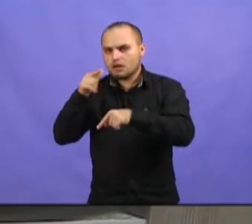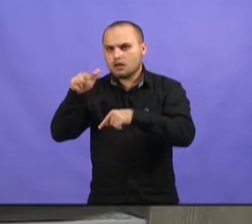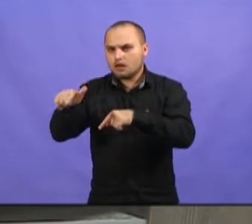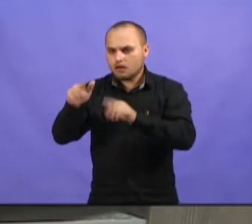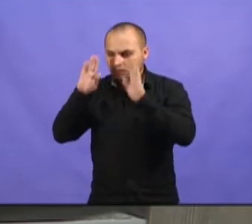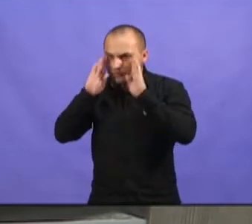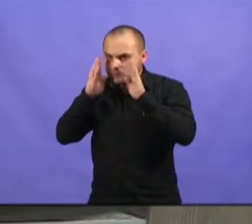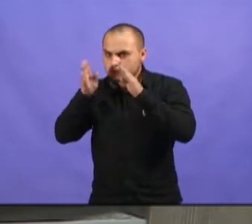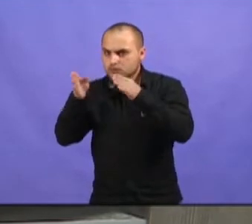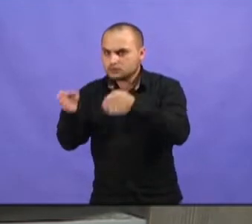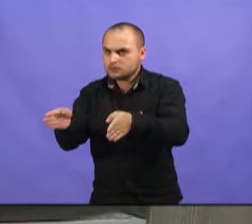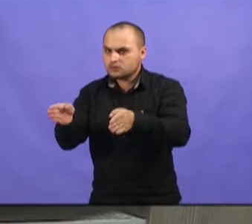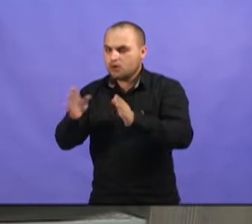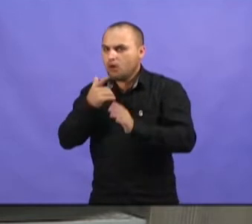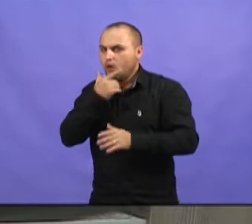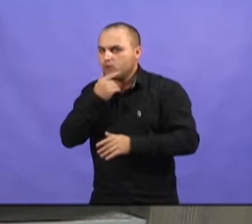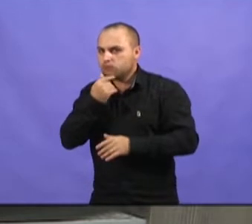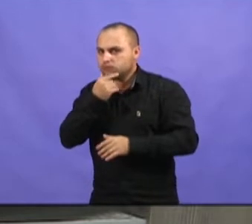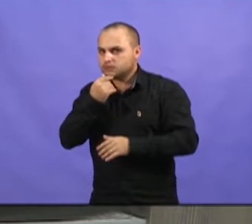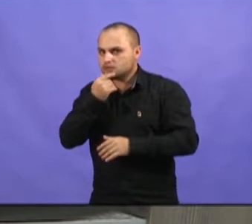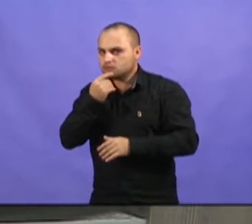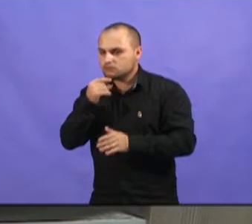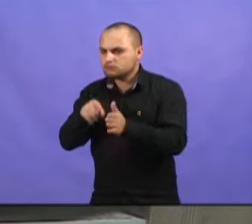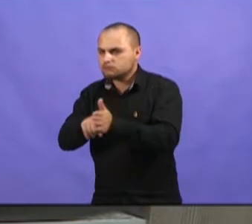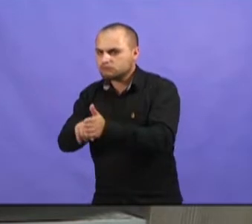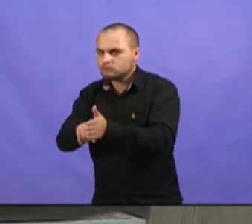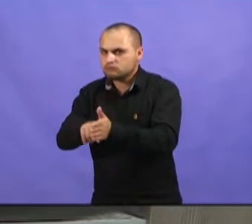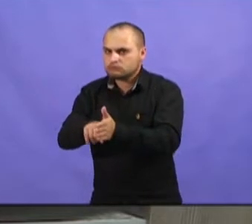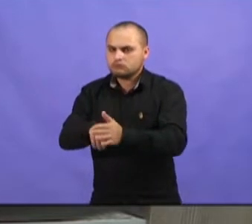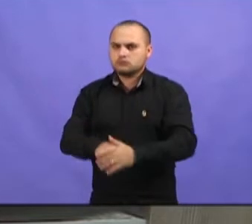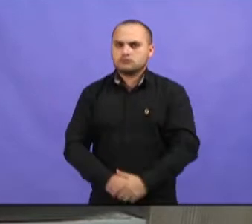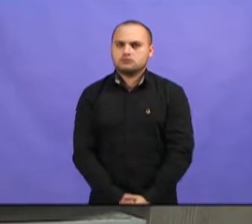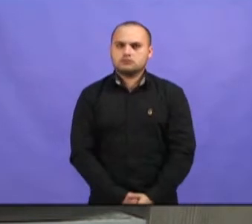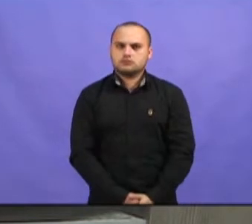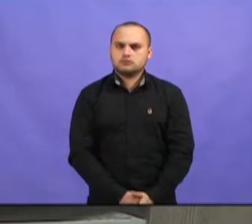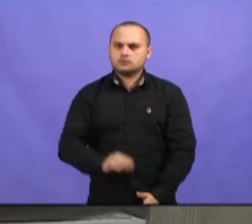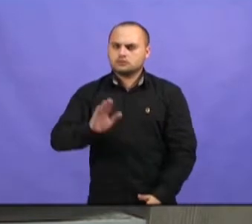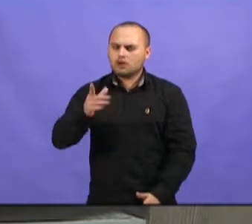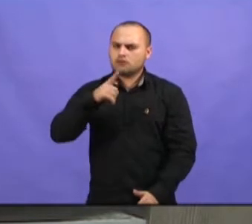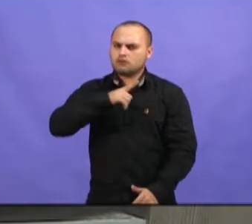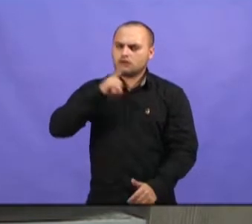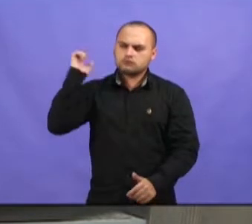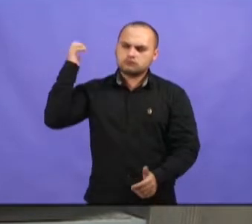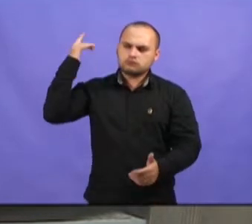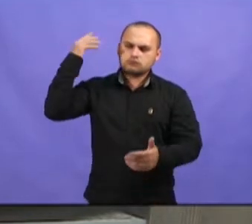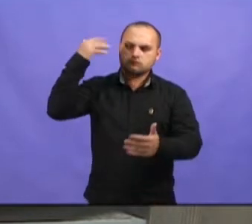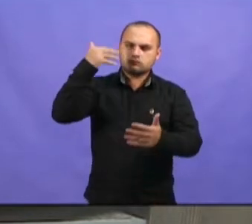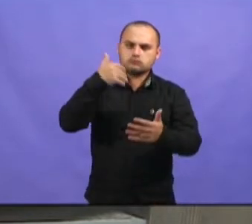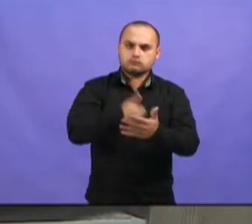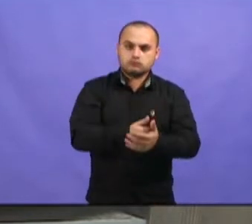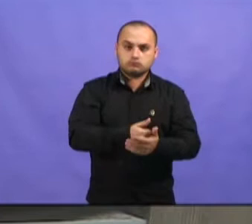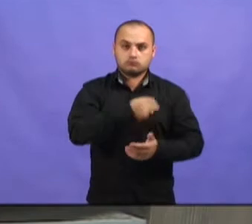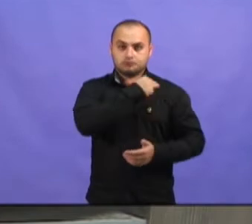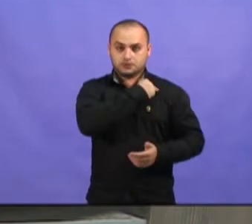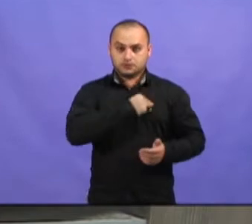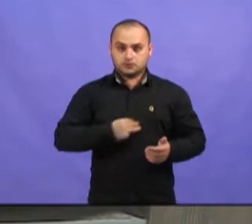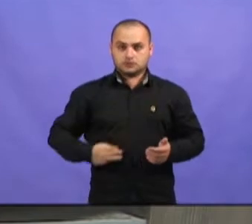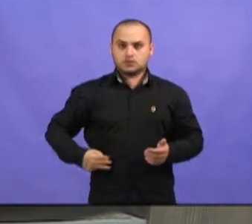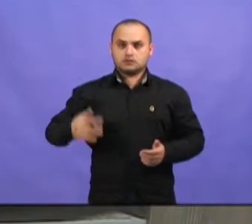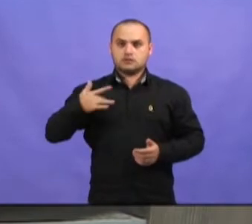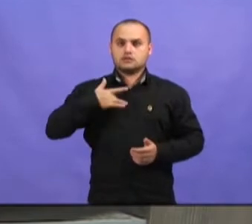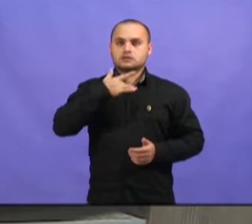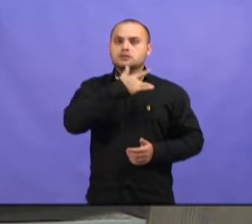2006, existe uma tentativa no Ministério da Saúde, né, de que a gente possa trazer o homem para a atenção